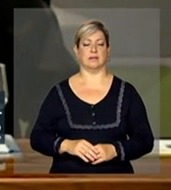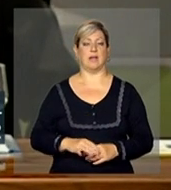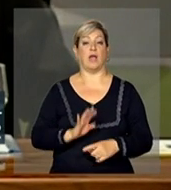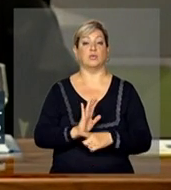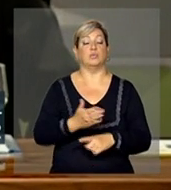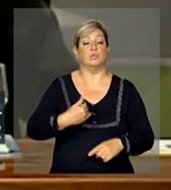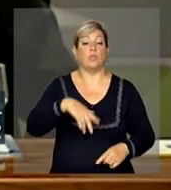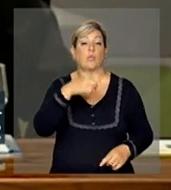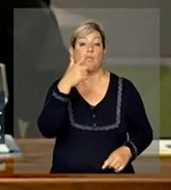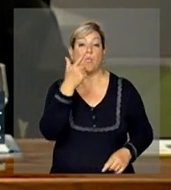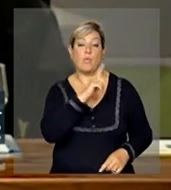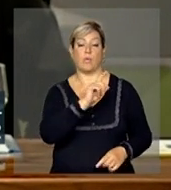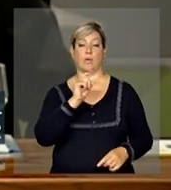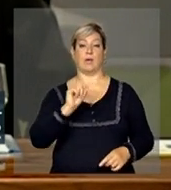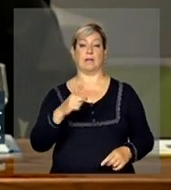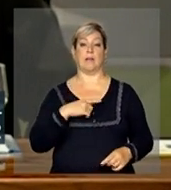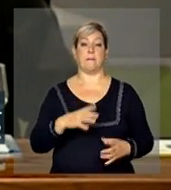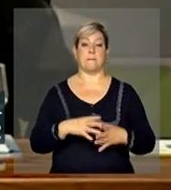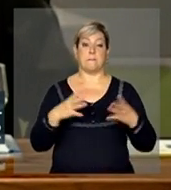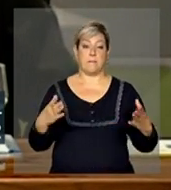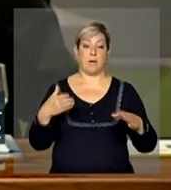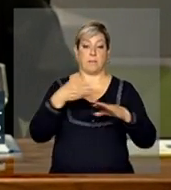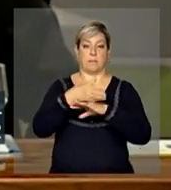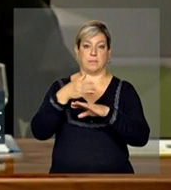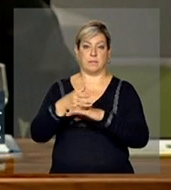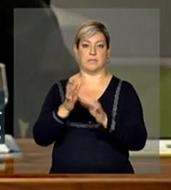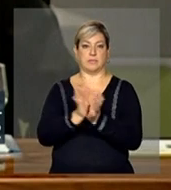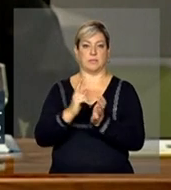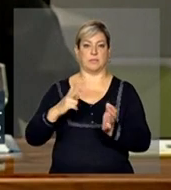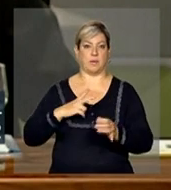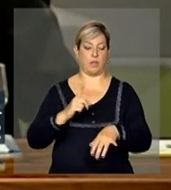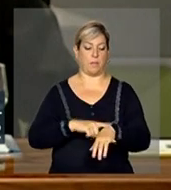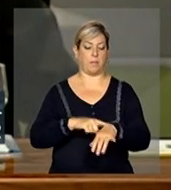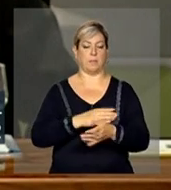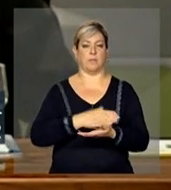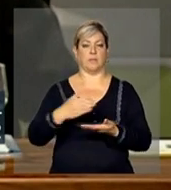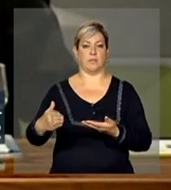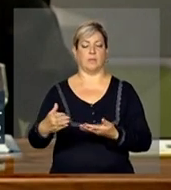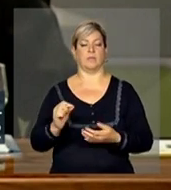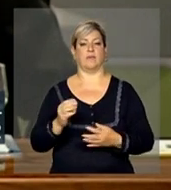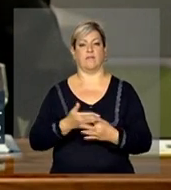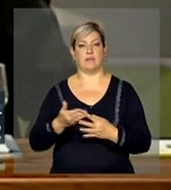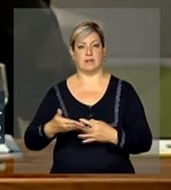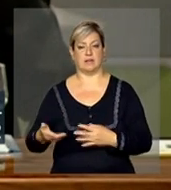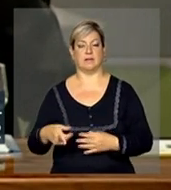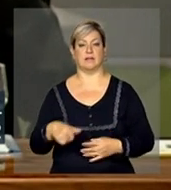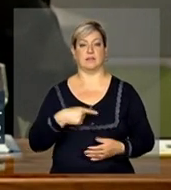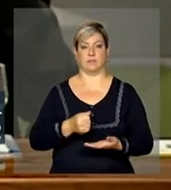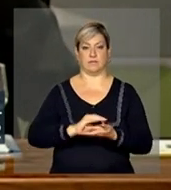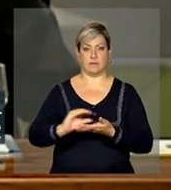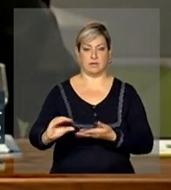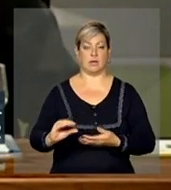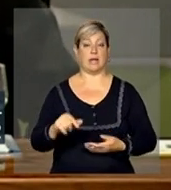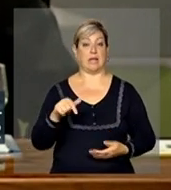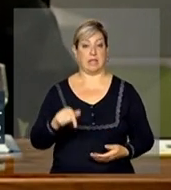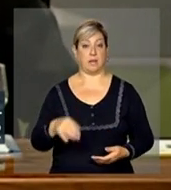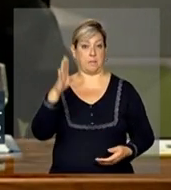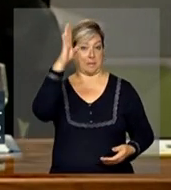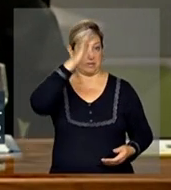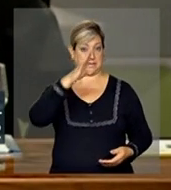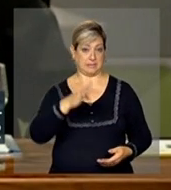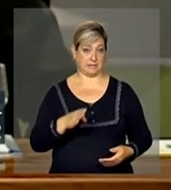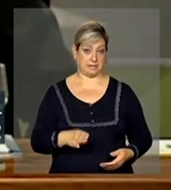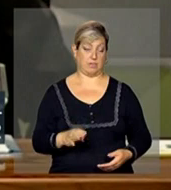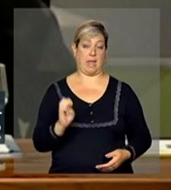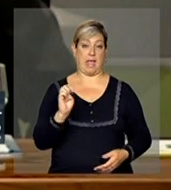nós tenhamos uma maior participação do setor privado no financiamento de longo prazo. Chama a atenção que o Brasil